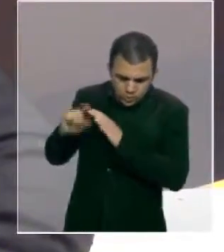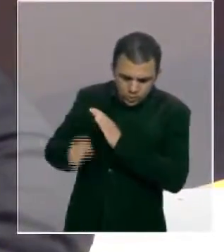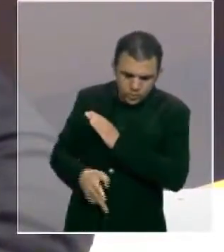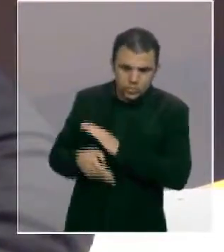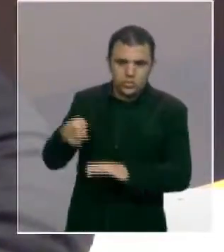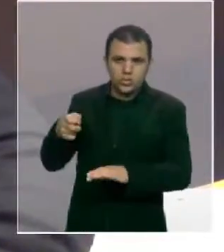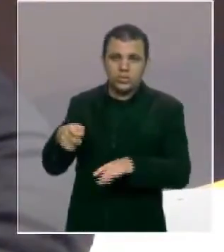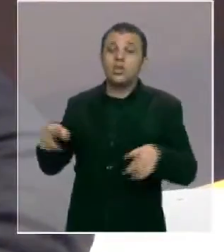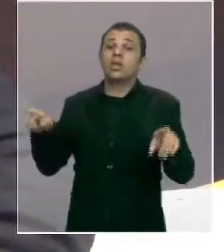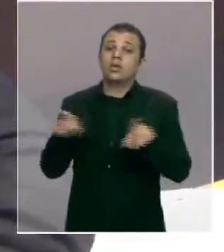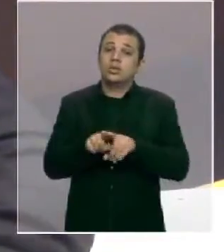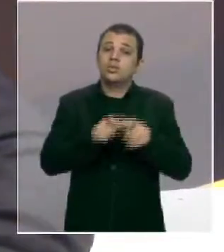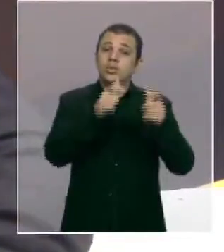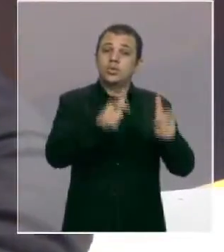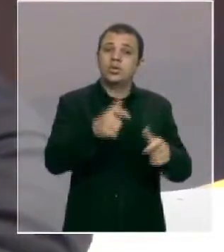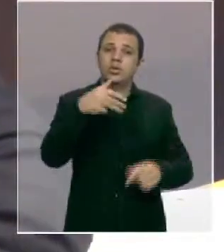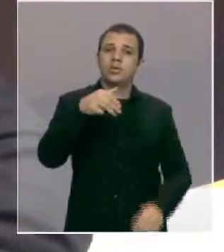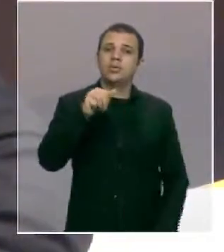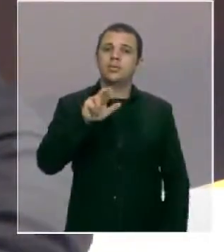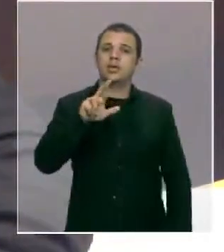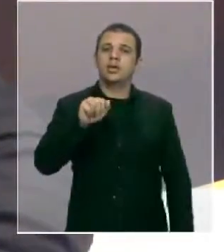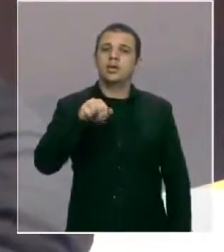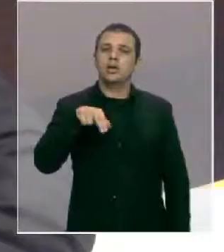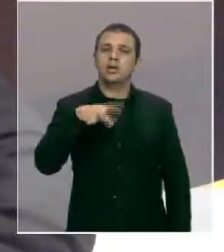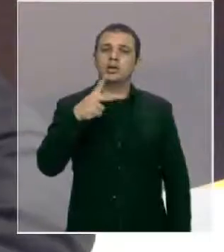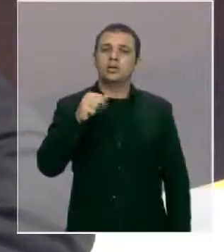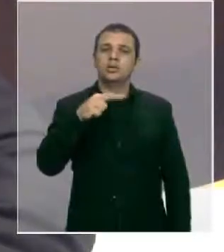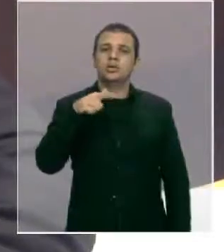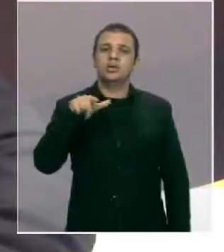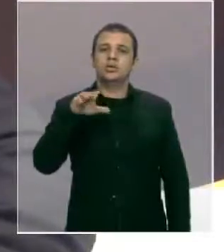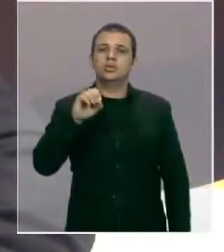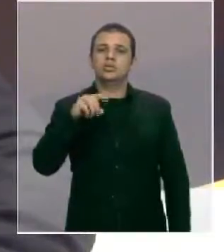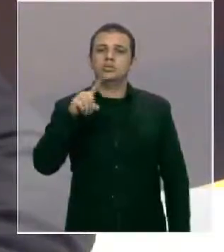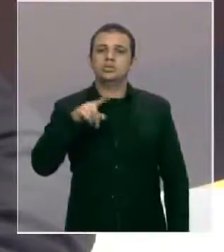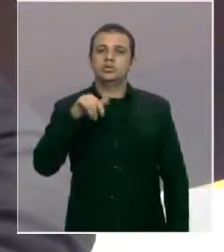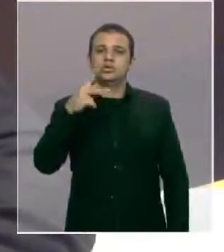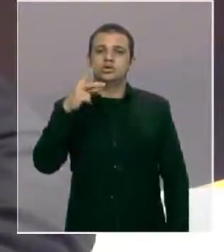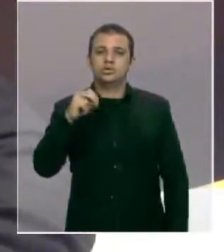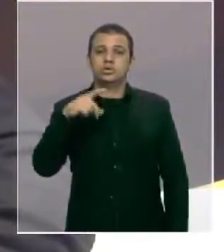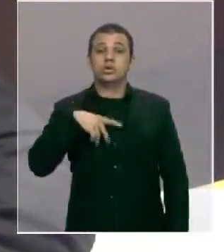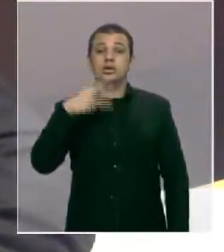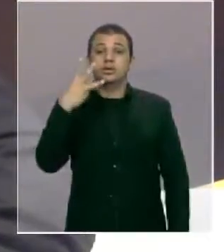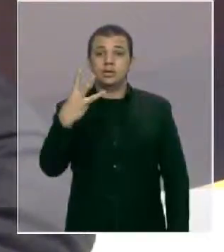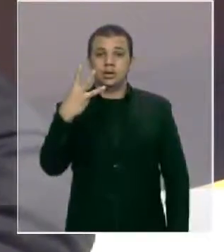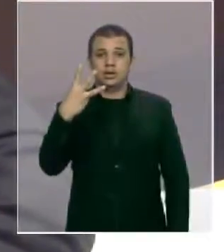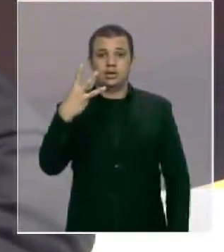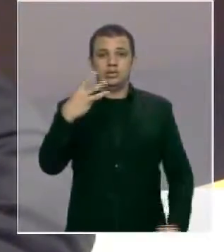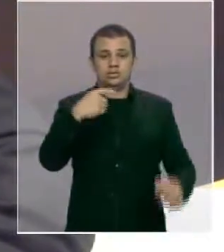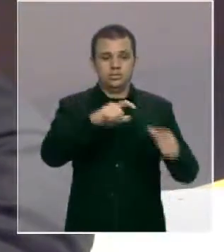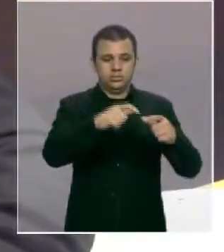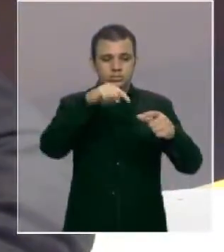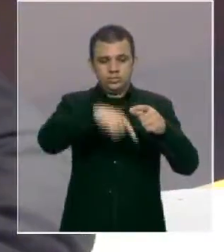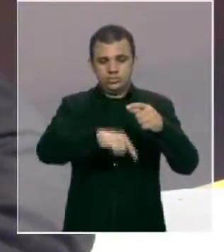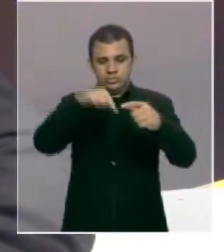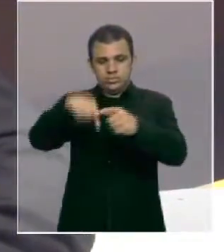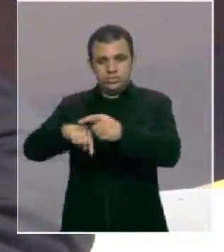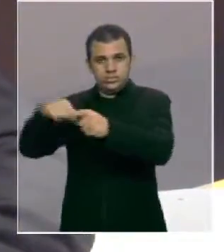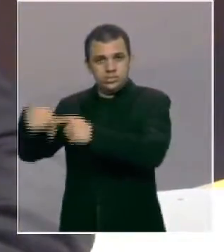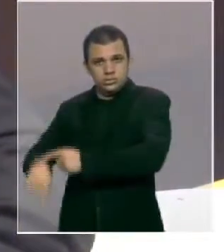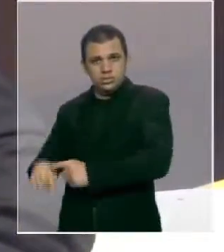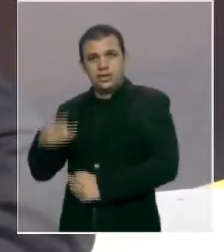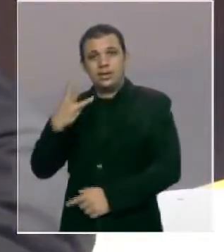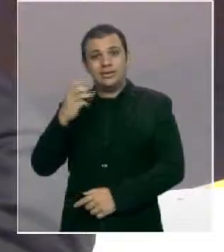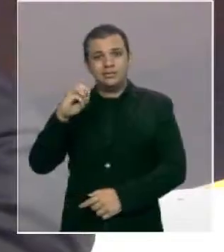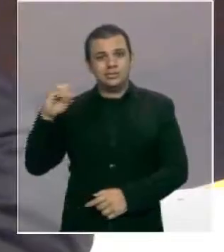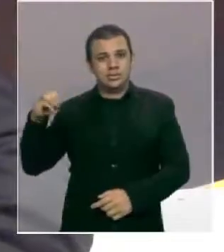3 poços de 300 metros de profundidade. Nessa pendência, a CAEMA teria que tomar